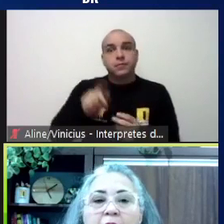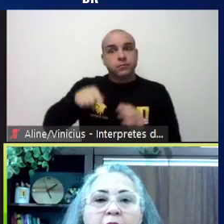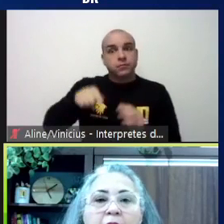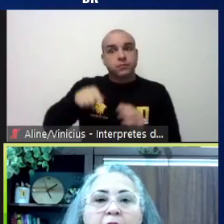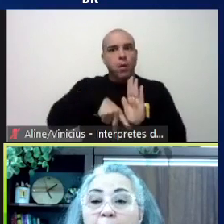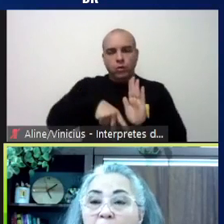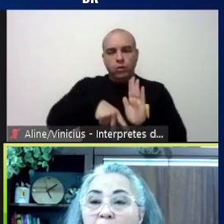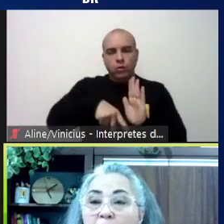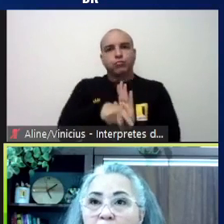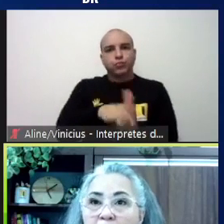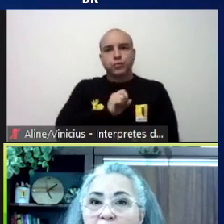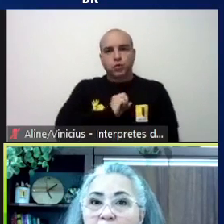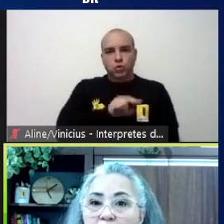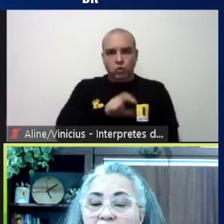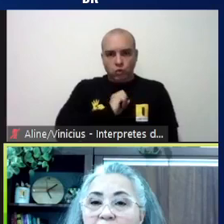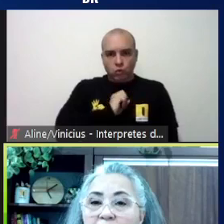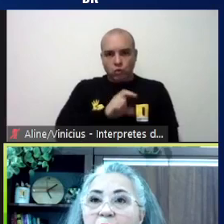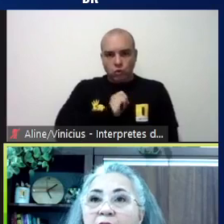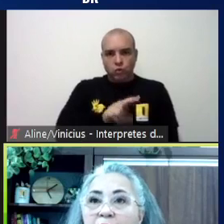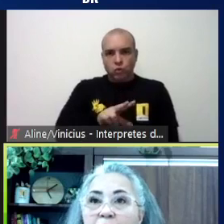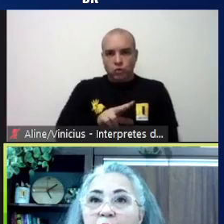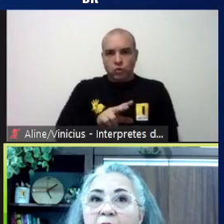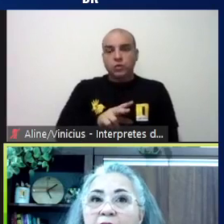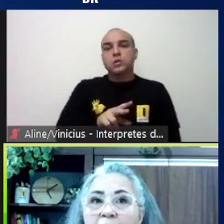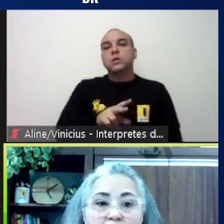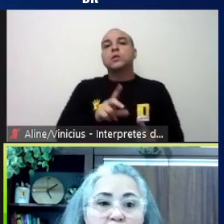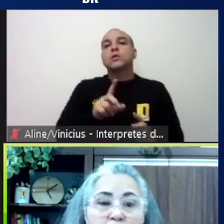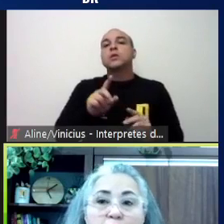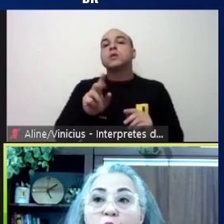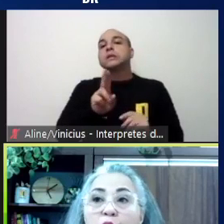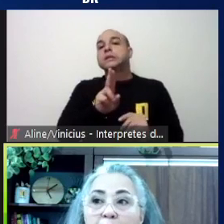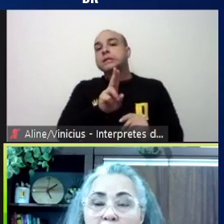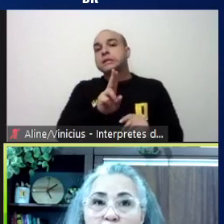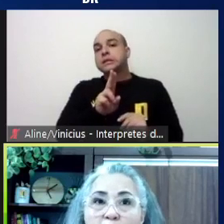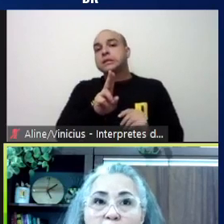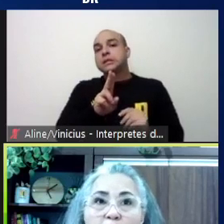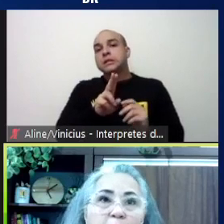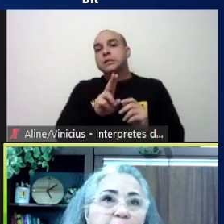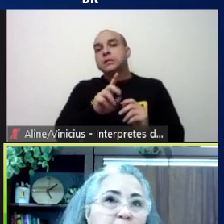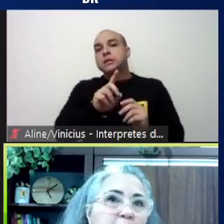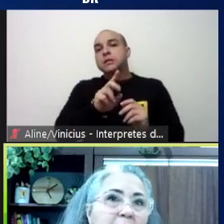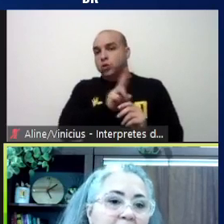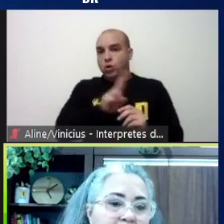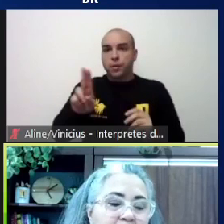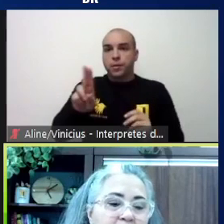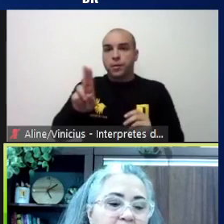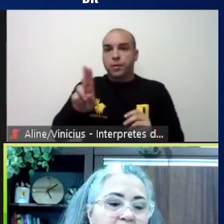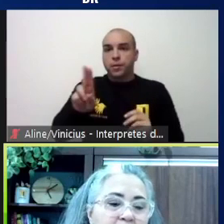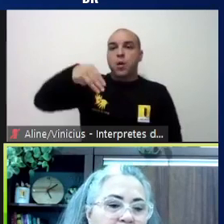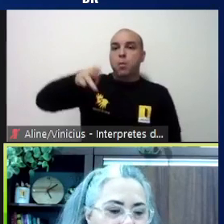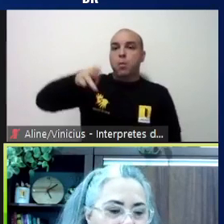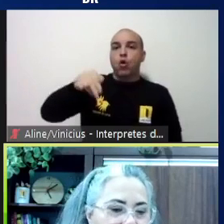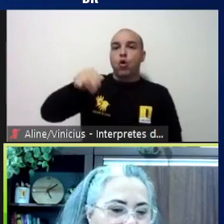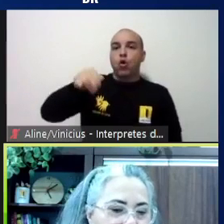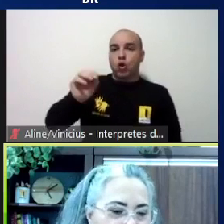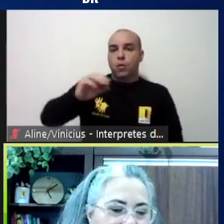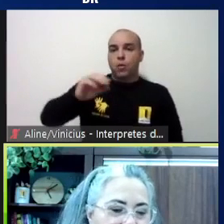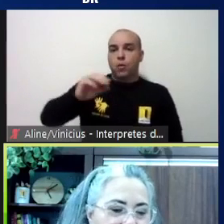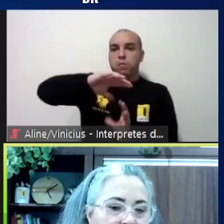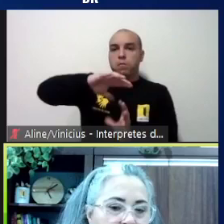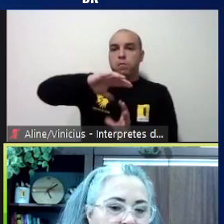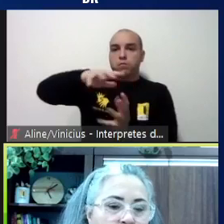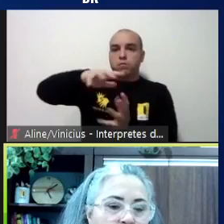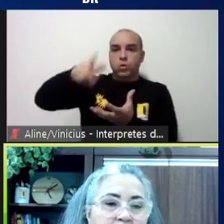é um laboratório de educação inclusiva, que é o Centro de Educação Infantil Mundo para Todo Mundo. Pode procurar aí na internet que